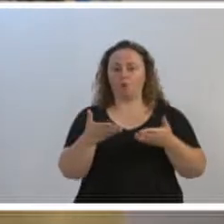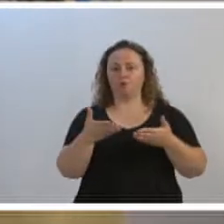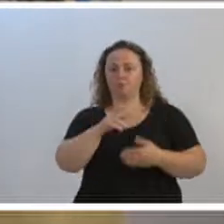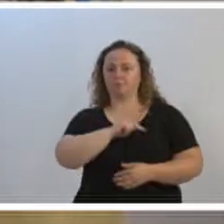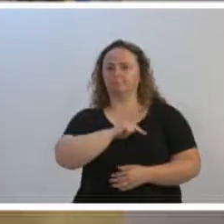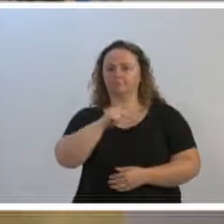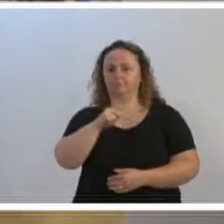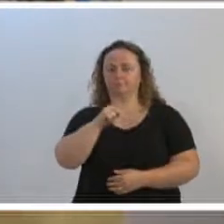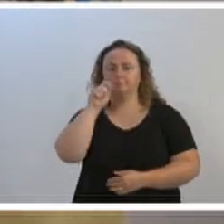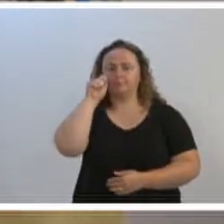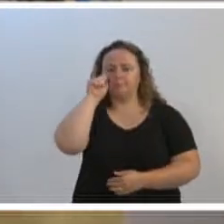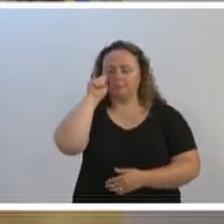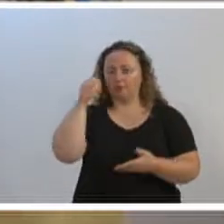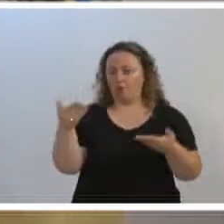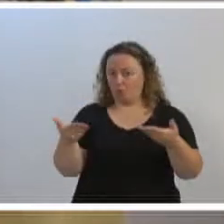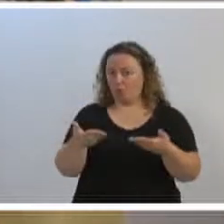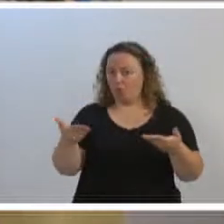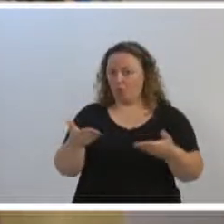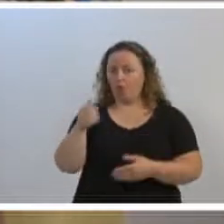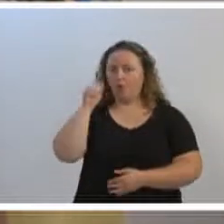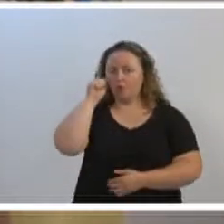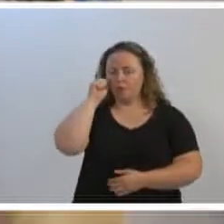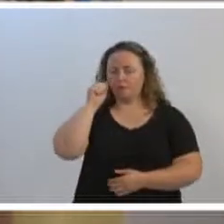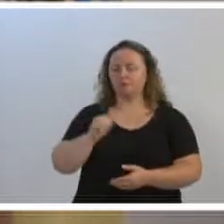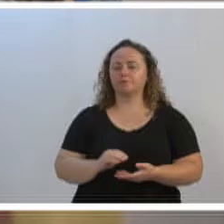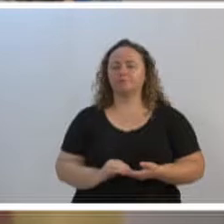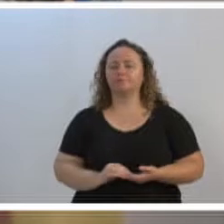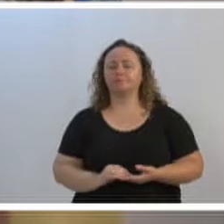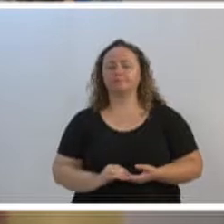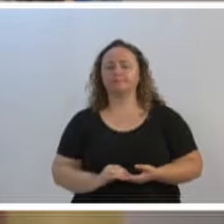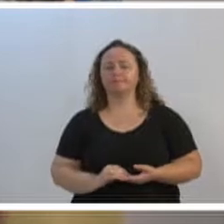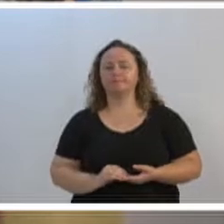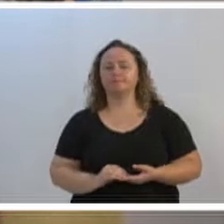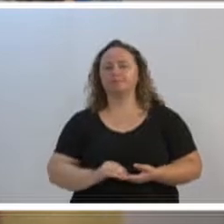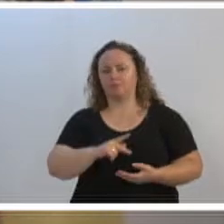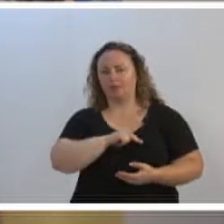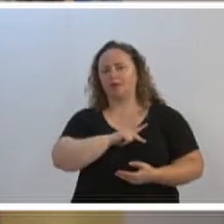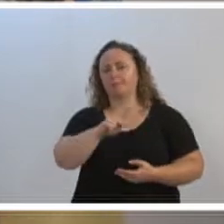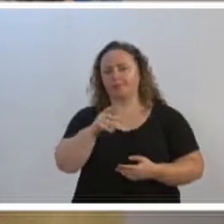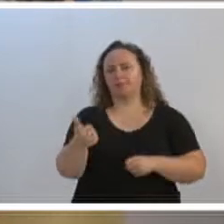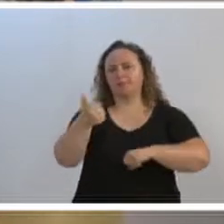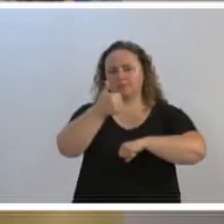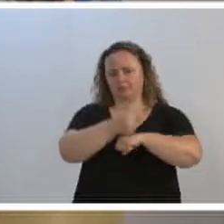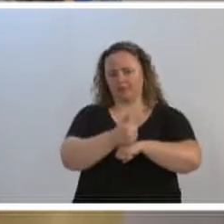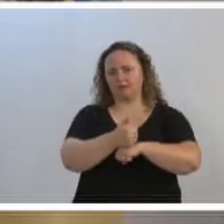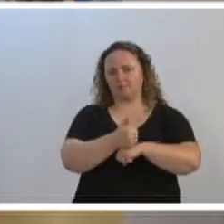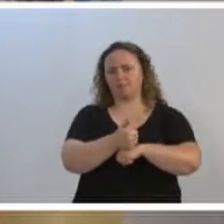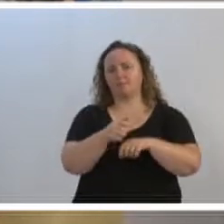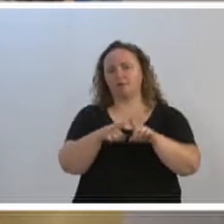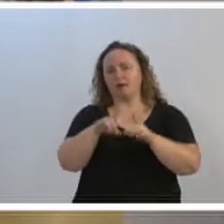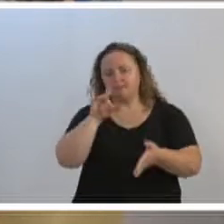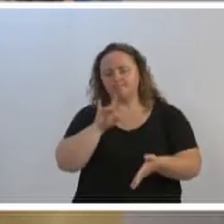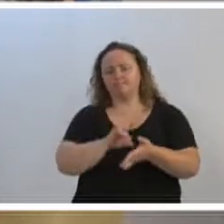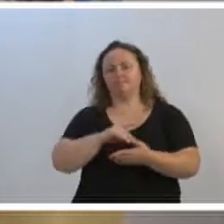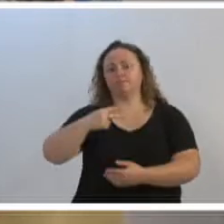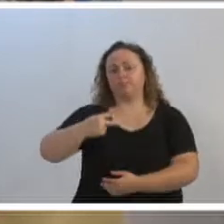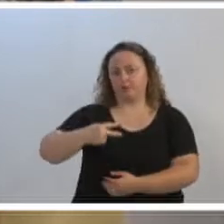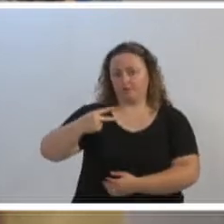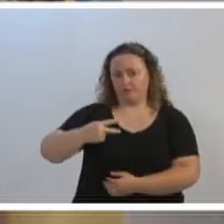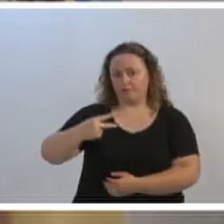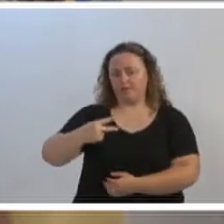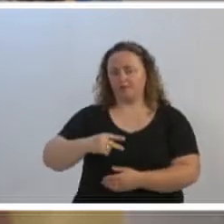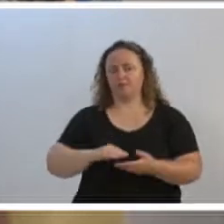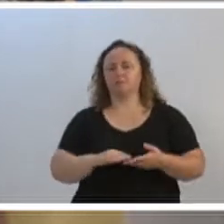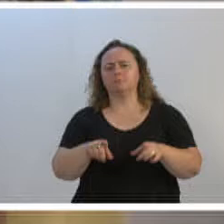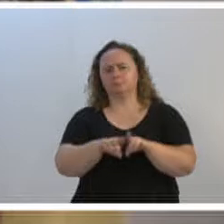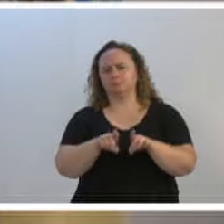presidente, no momento dessa Casa Legislativa, e é vice-presidente da mesa diretora aqui da Câmara, e os demais vereadores que